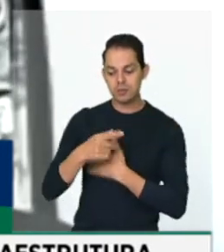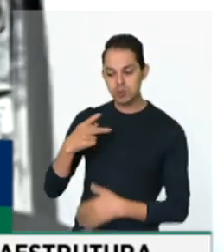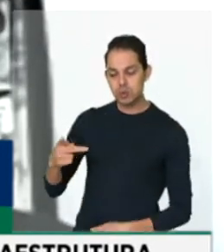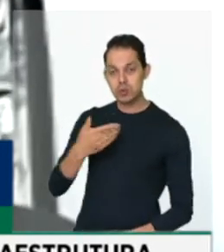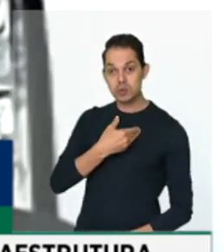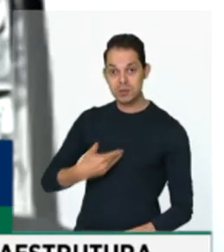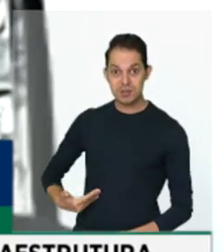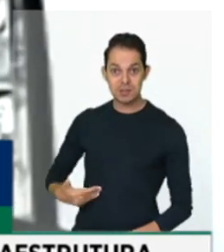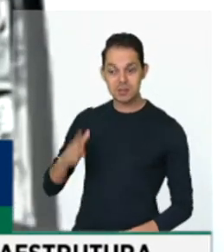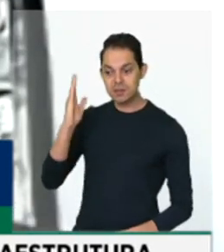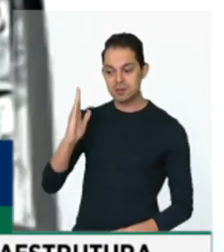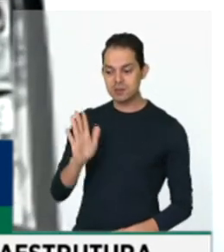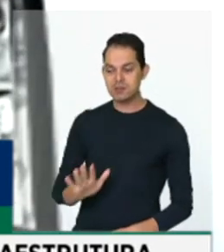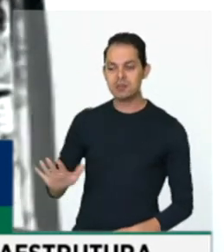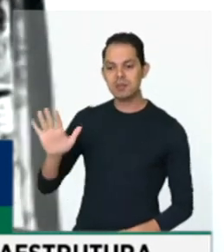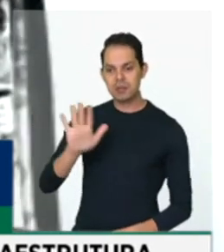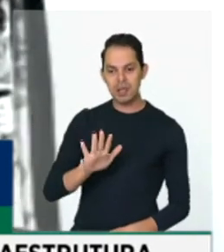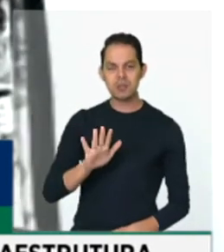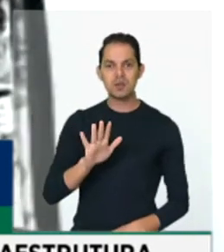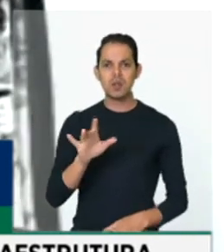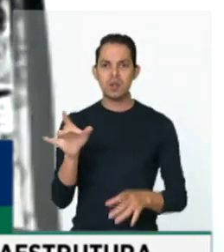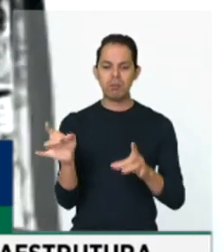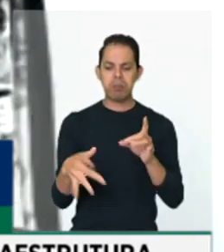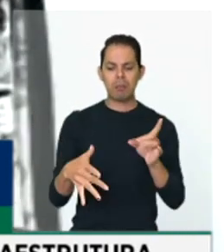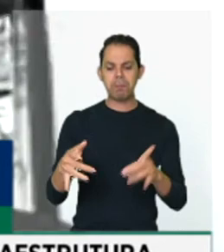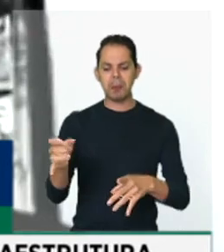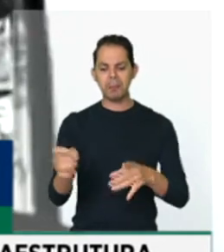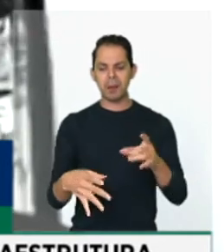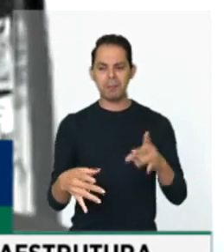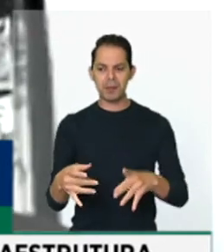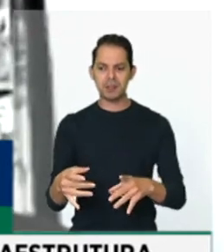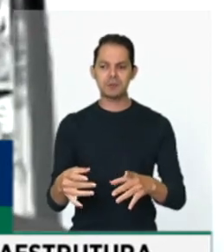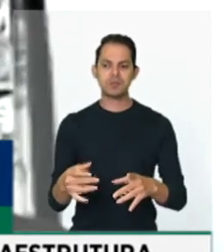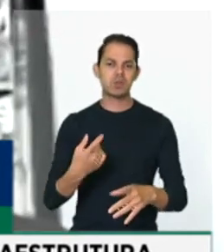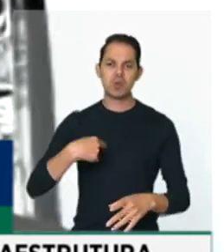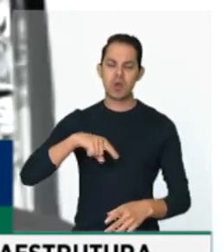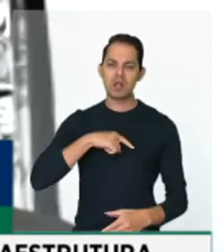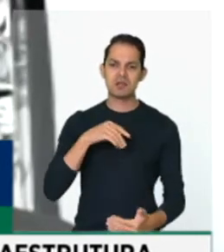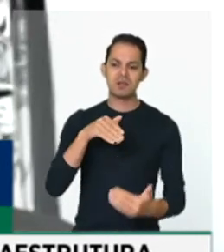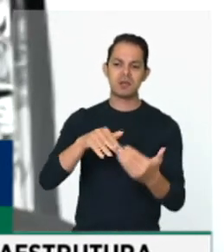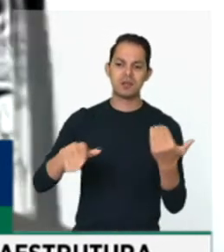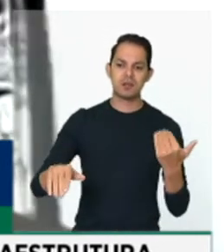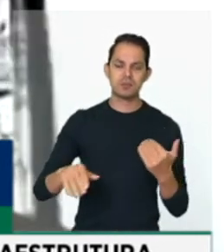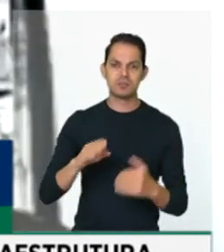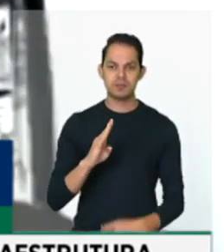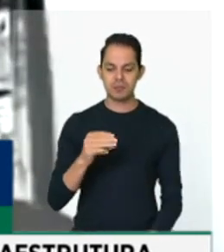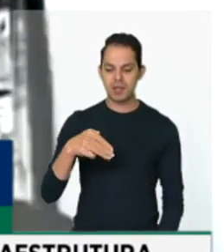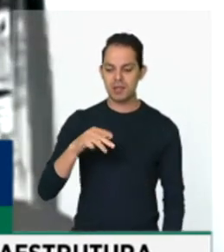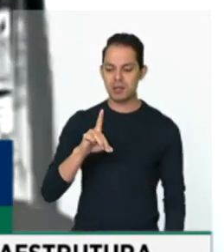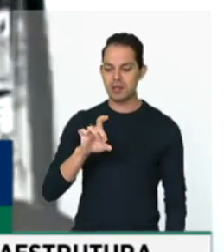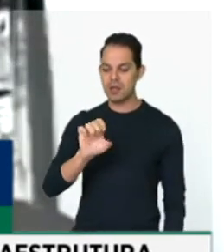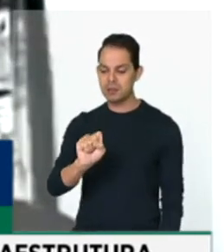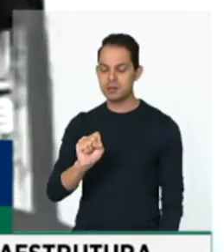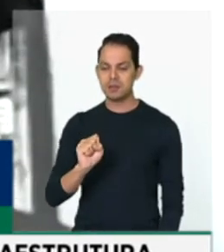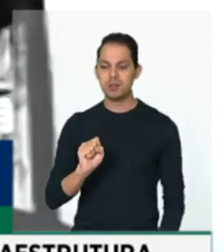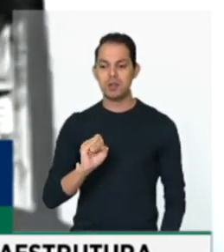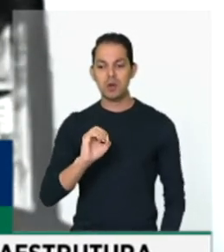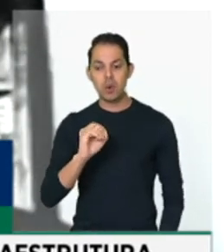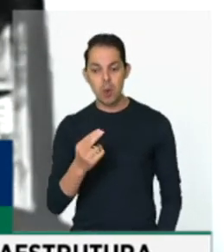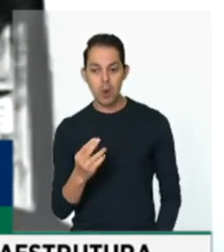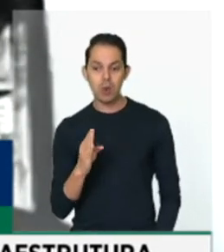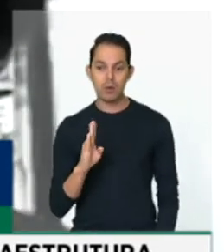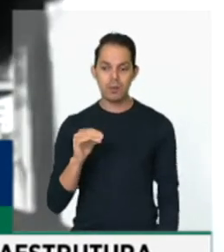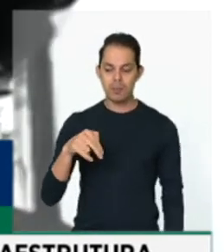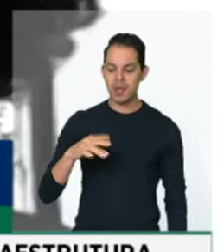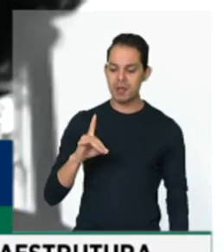há um sucateamento com o qual não concordamos do BNDES, ou no máximo, o BNDES é